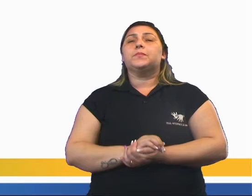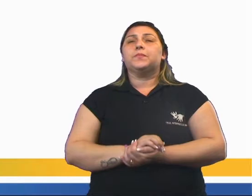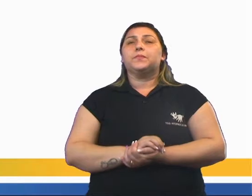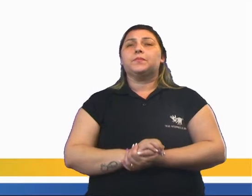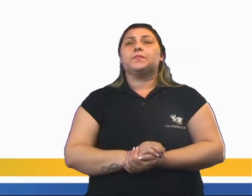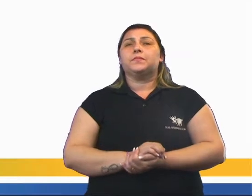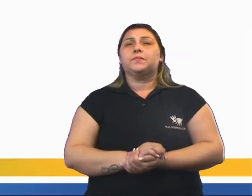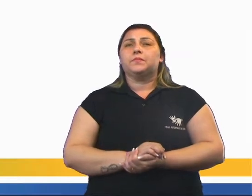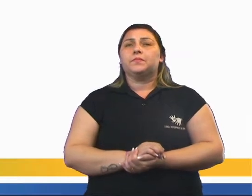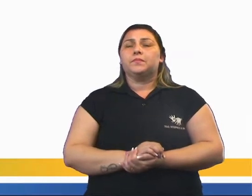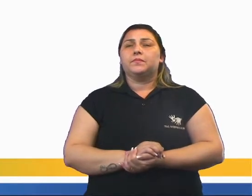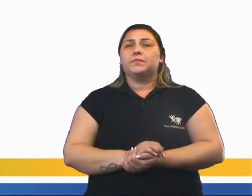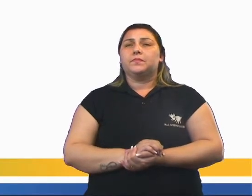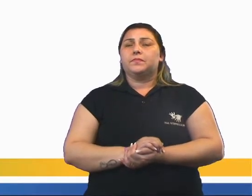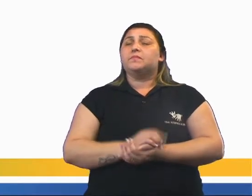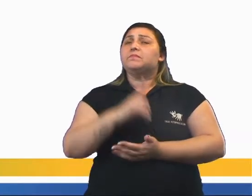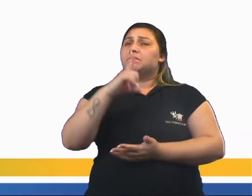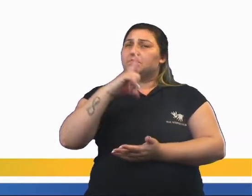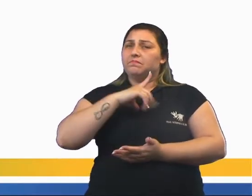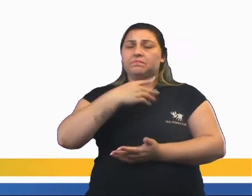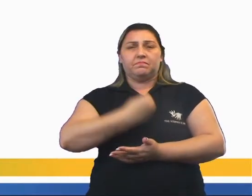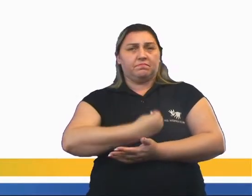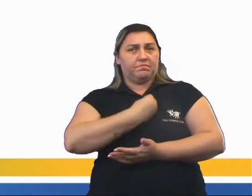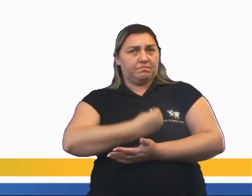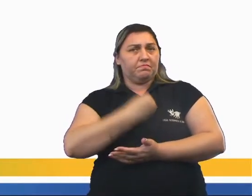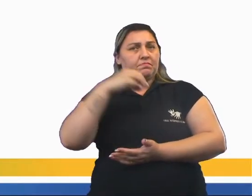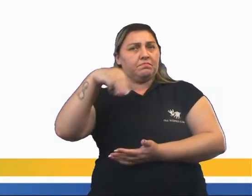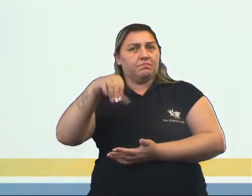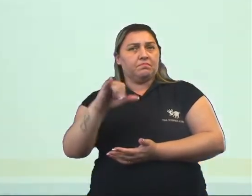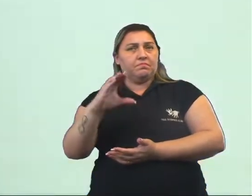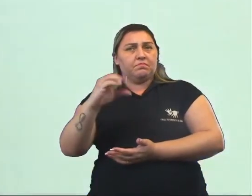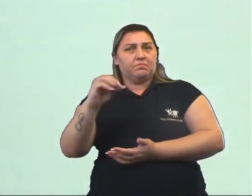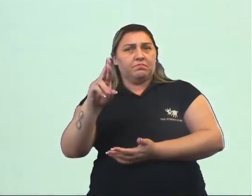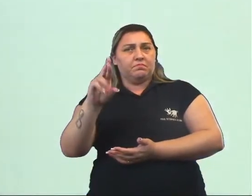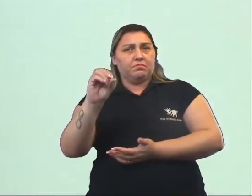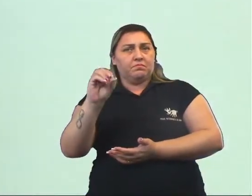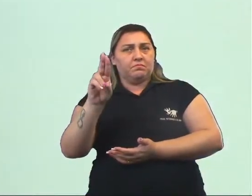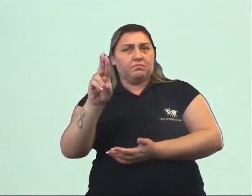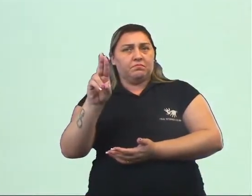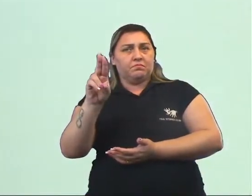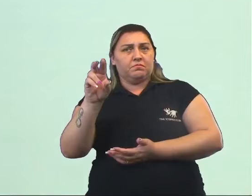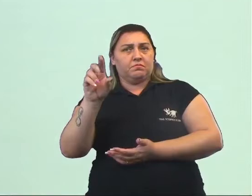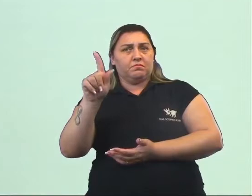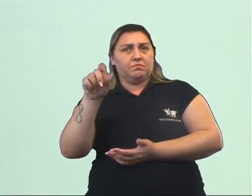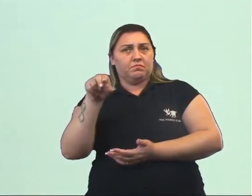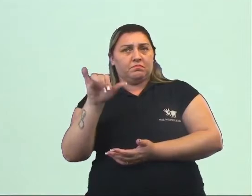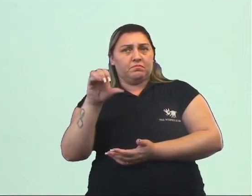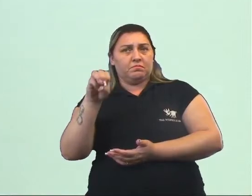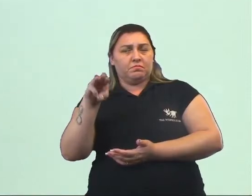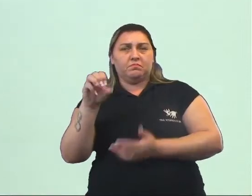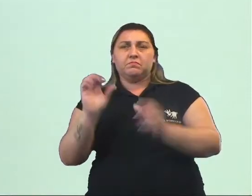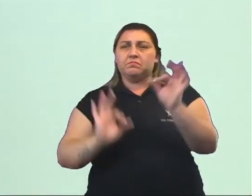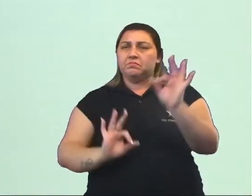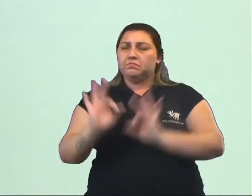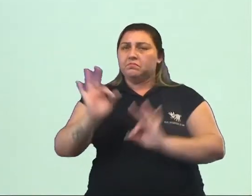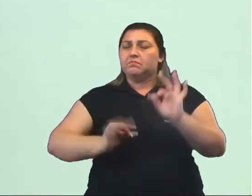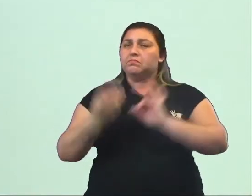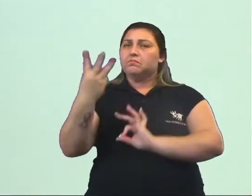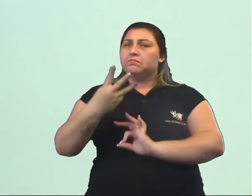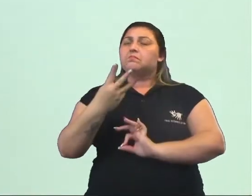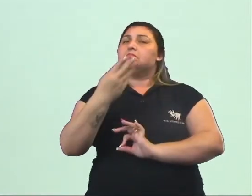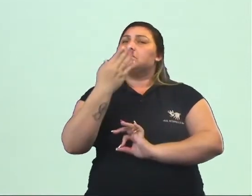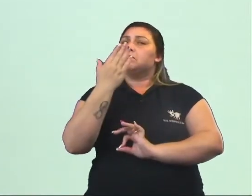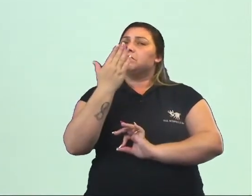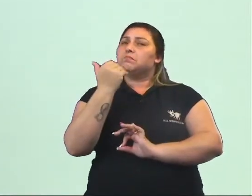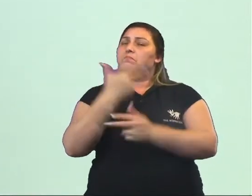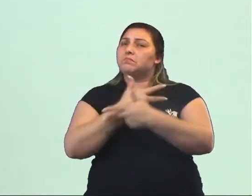aí, turminha, será que há a presença de micro-organismos na produção desses 3 alimentos em especial que eu